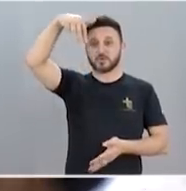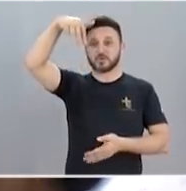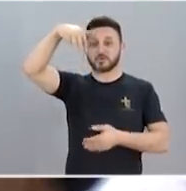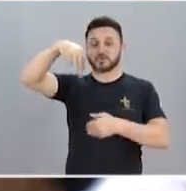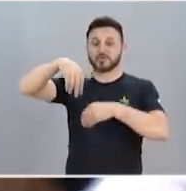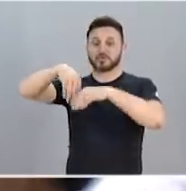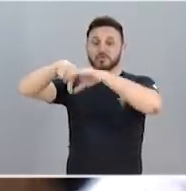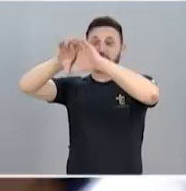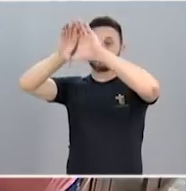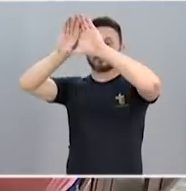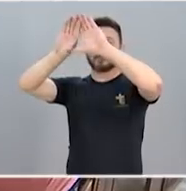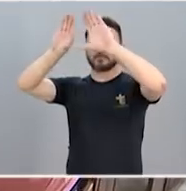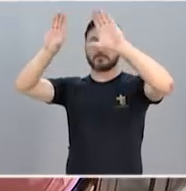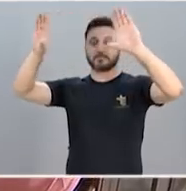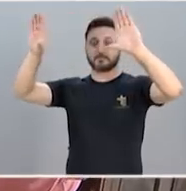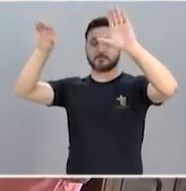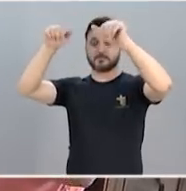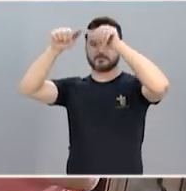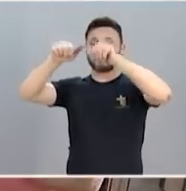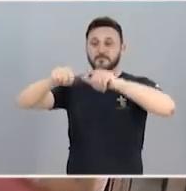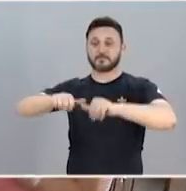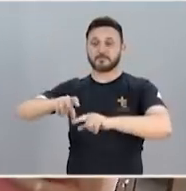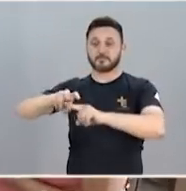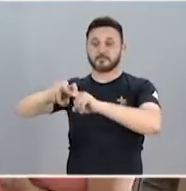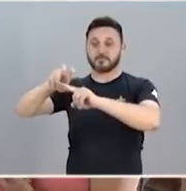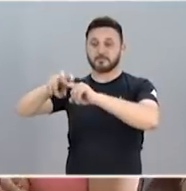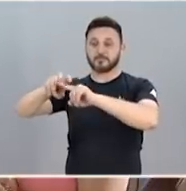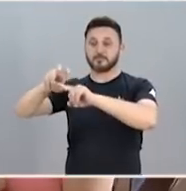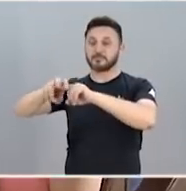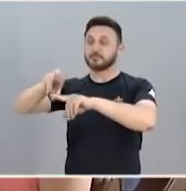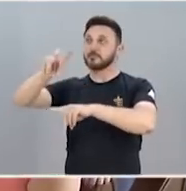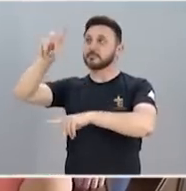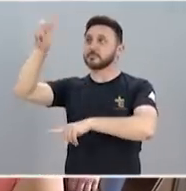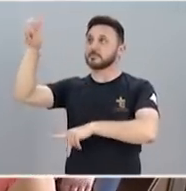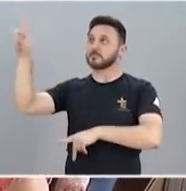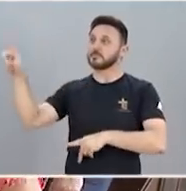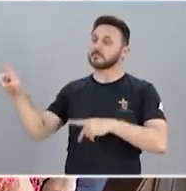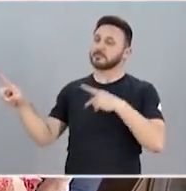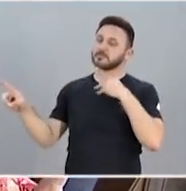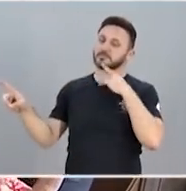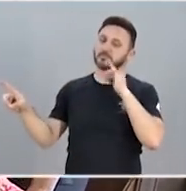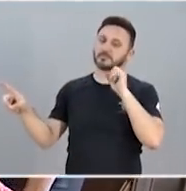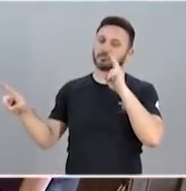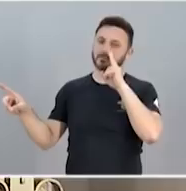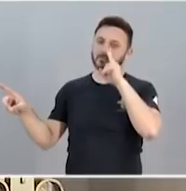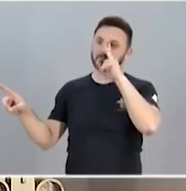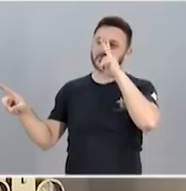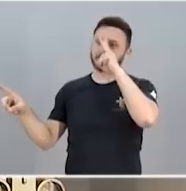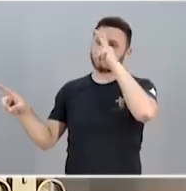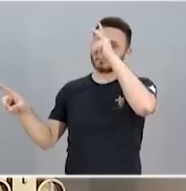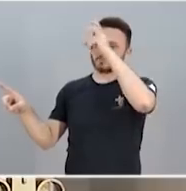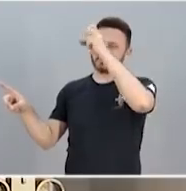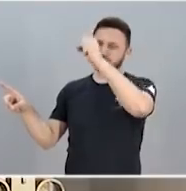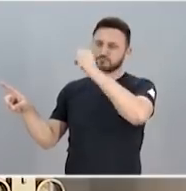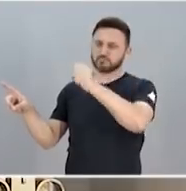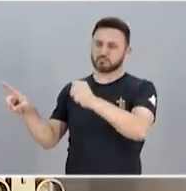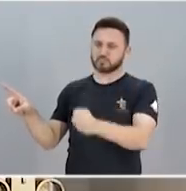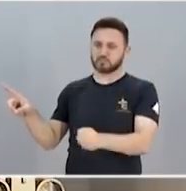dia, subiu aos céus, está sentado à direita de Deus